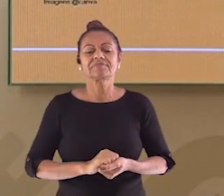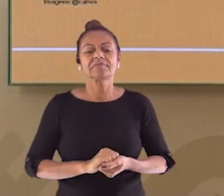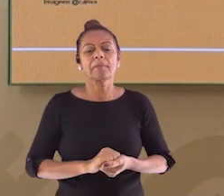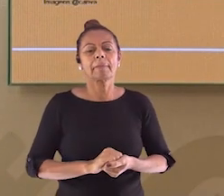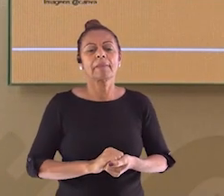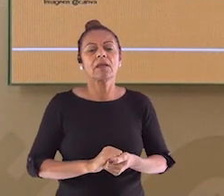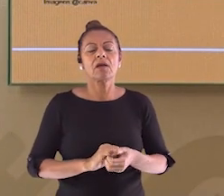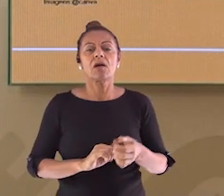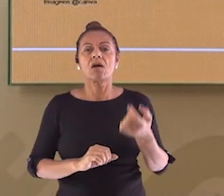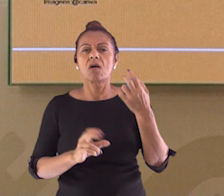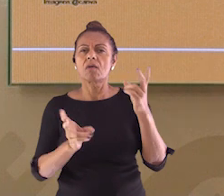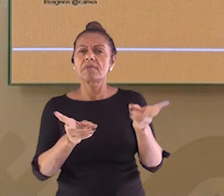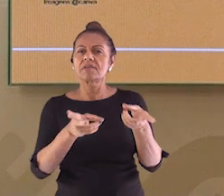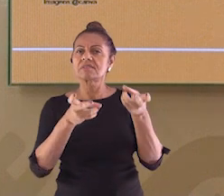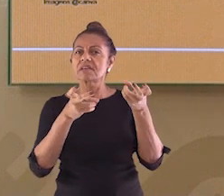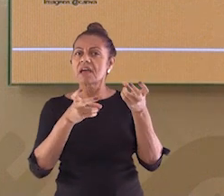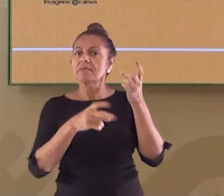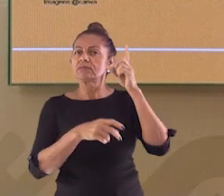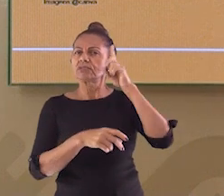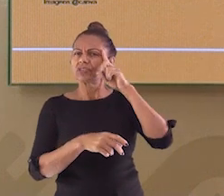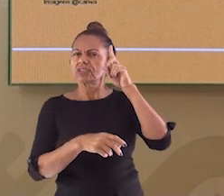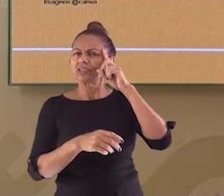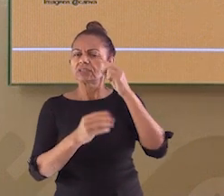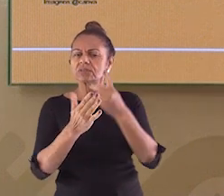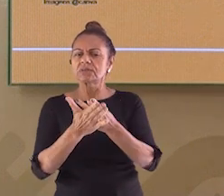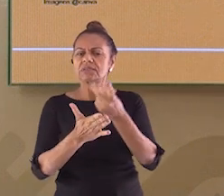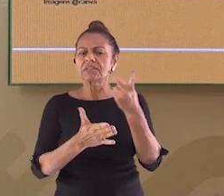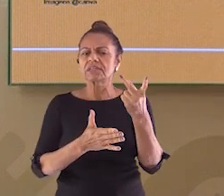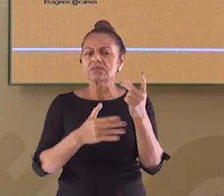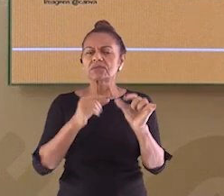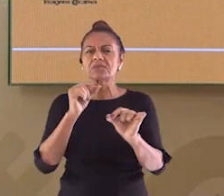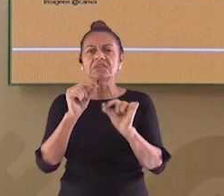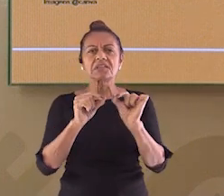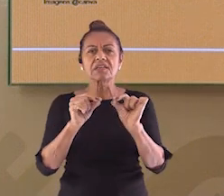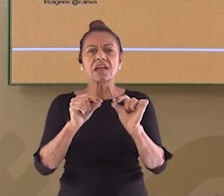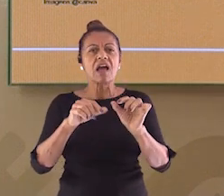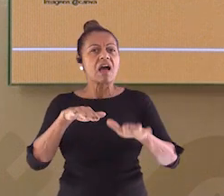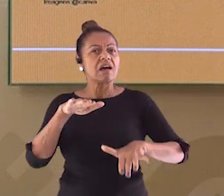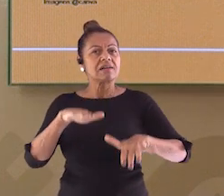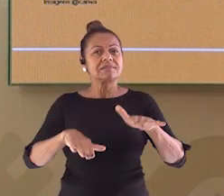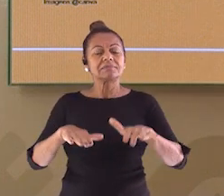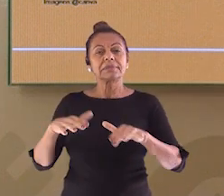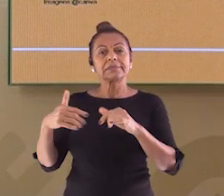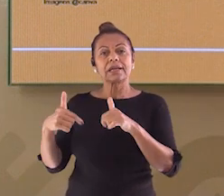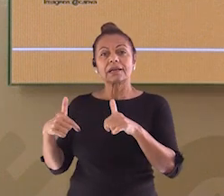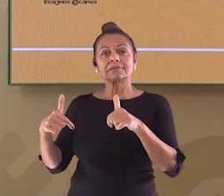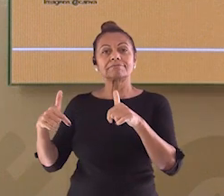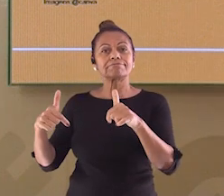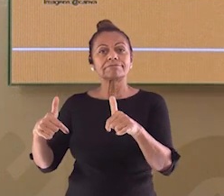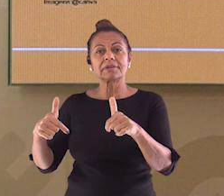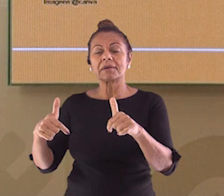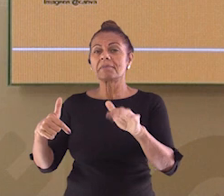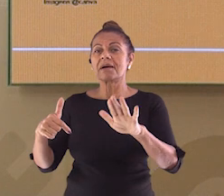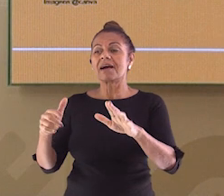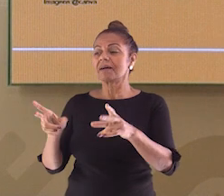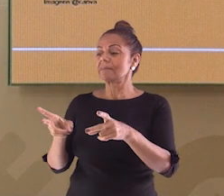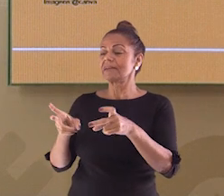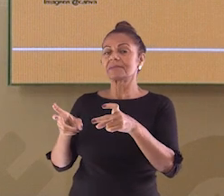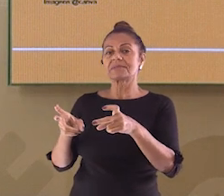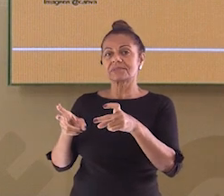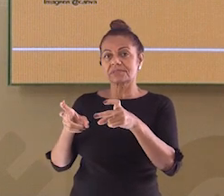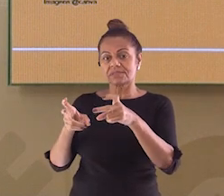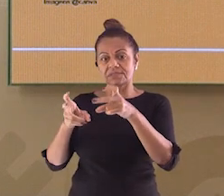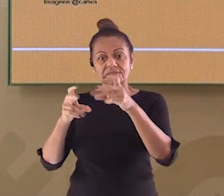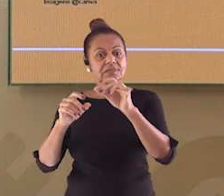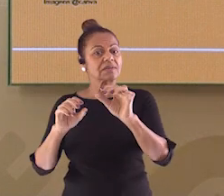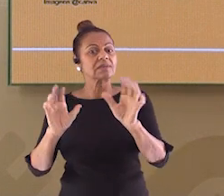de reações químicas no nosso cotidiano. Às vezes a gente pratica e nem percebe, tá? Por exemplo, a queima do